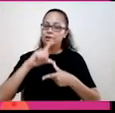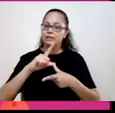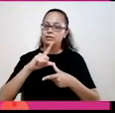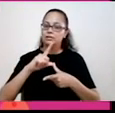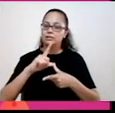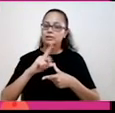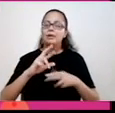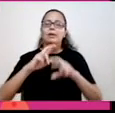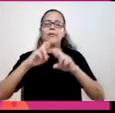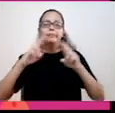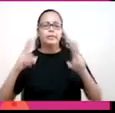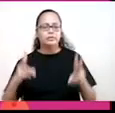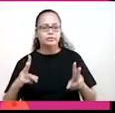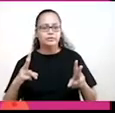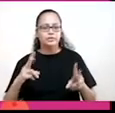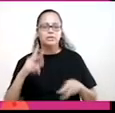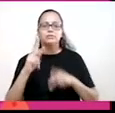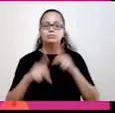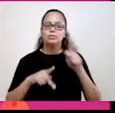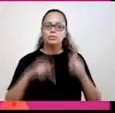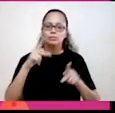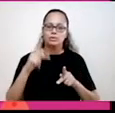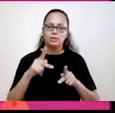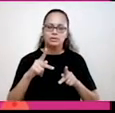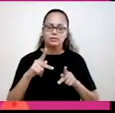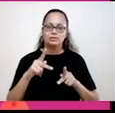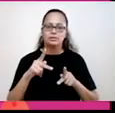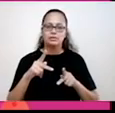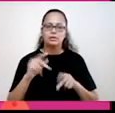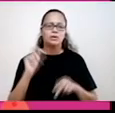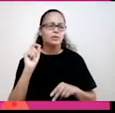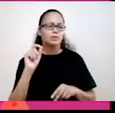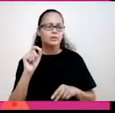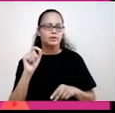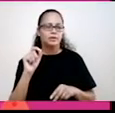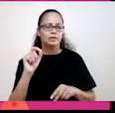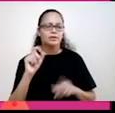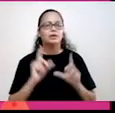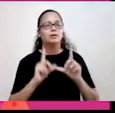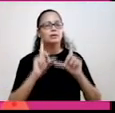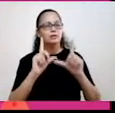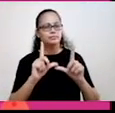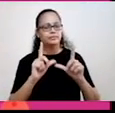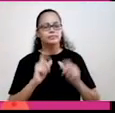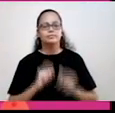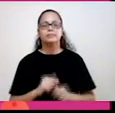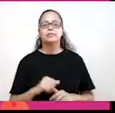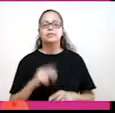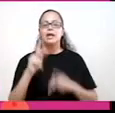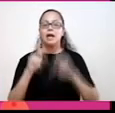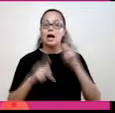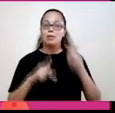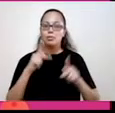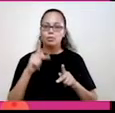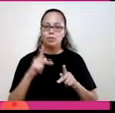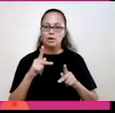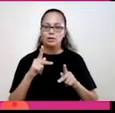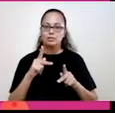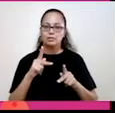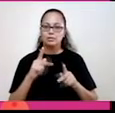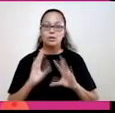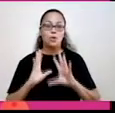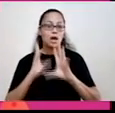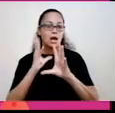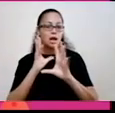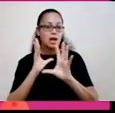uma grande diferença então de população absoluta e densidade demográfica, que é o que ilustra aqui essa imagem. Lembrando que a população absoluta é a soma total do